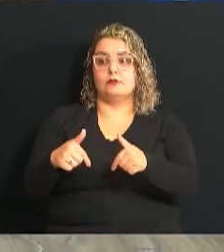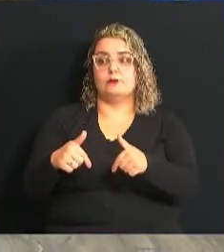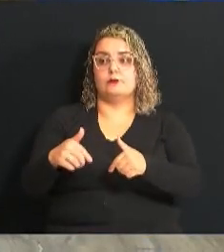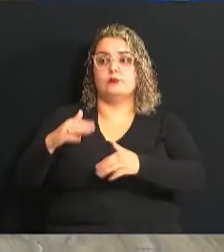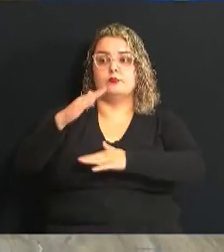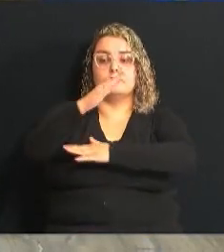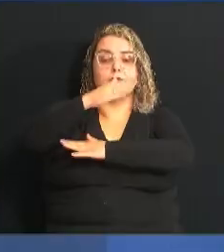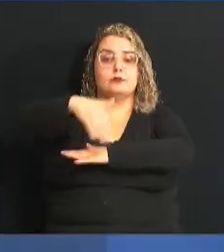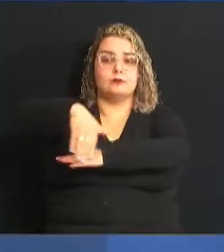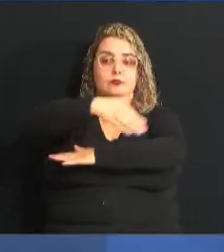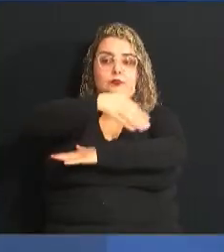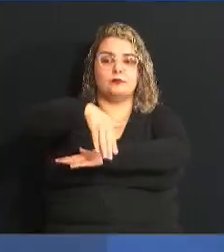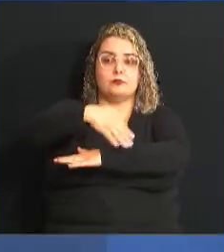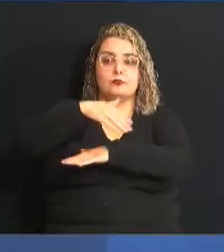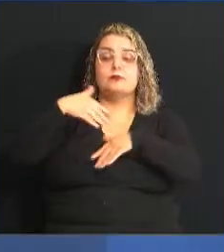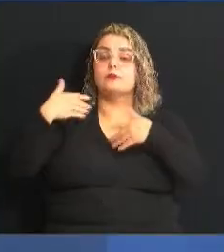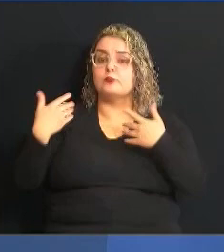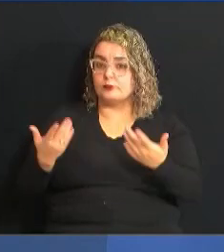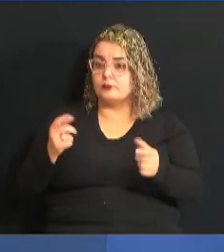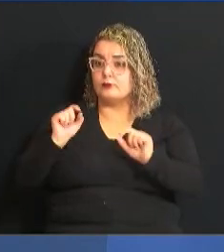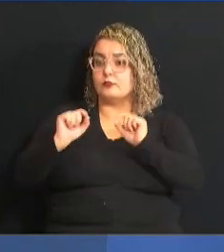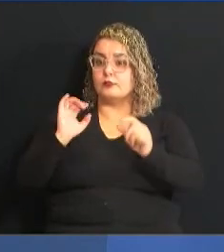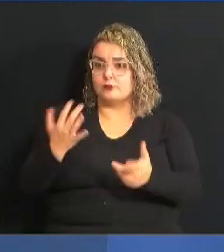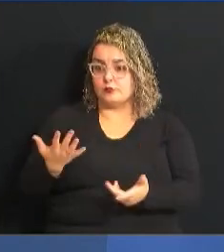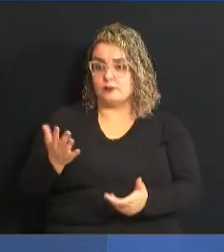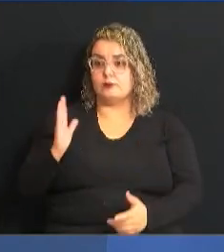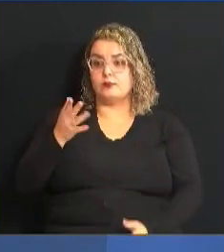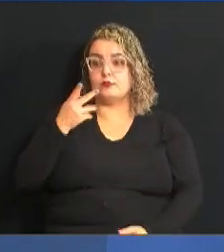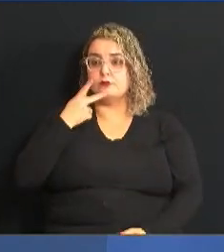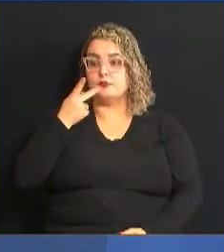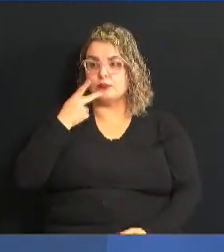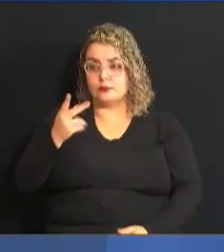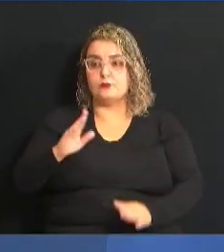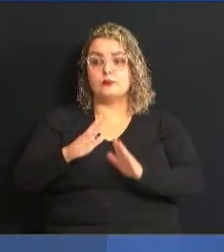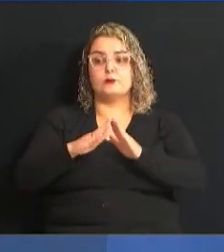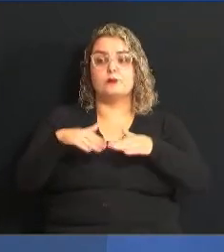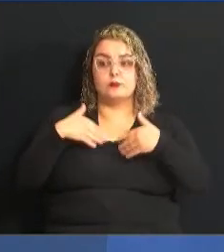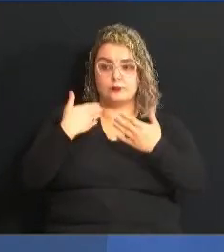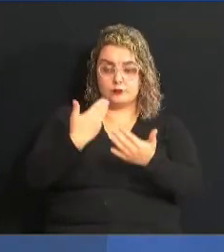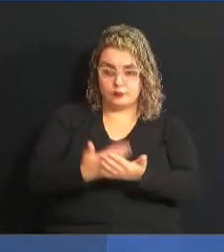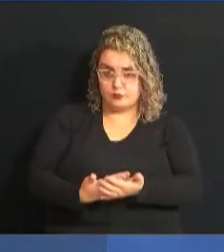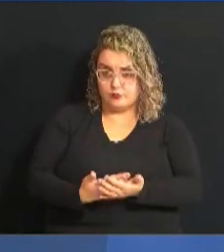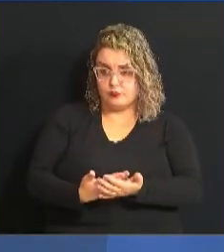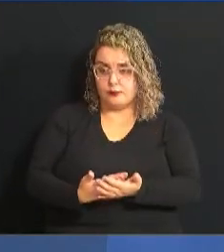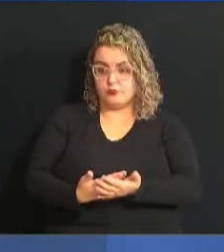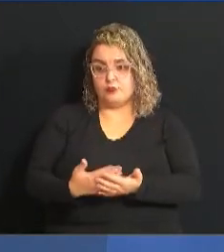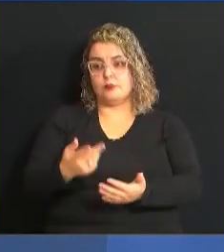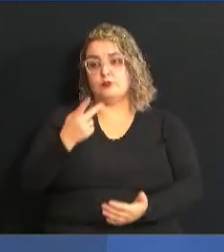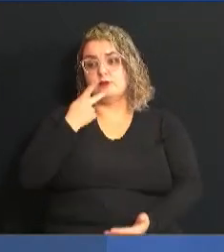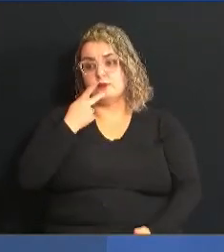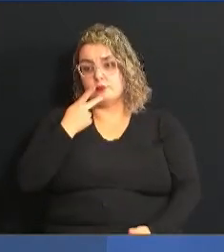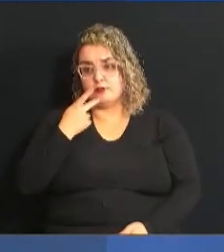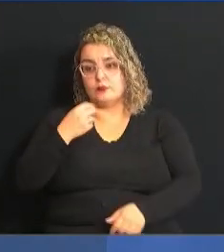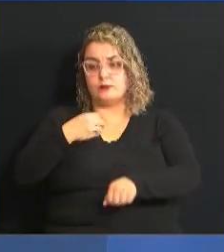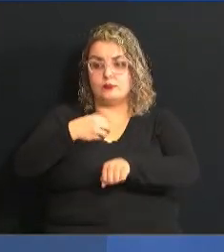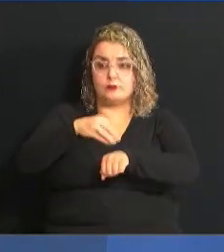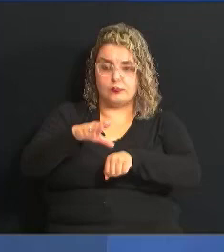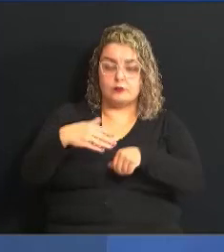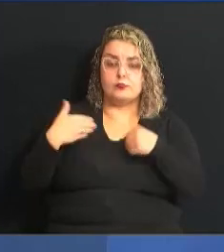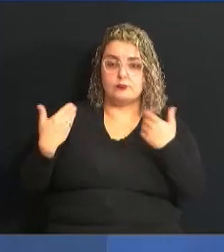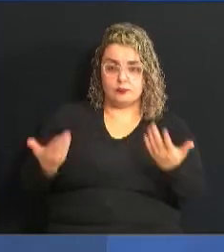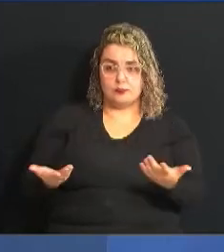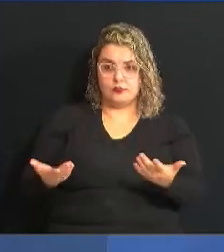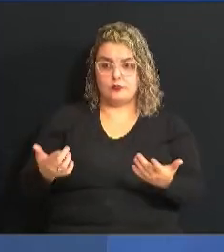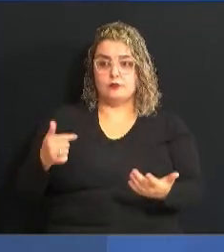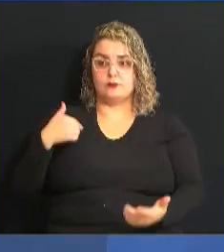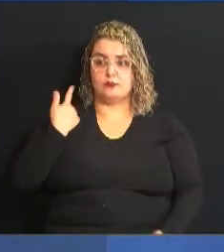Ruas. É o seguinte, a gente já mencionou aqui os requerimentos, já mencionou aqui as indicações, e a nossa